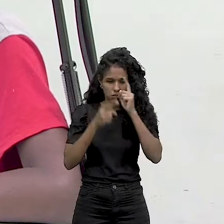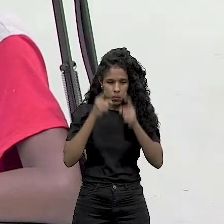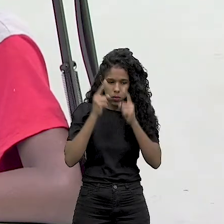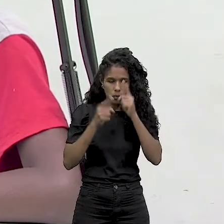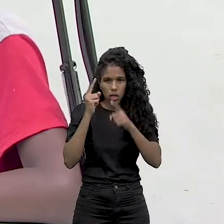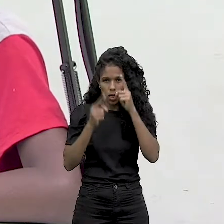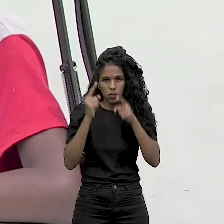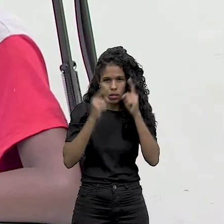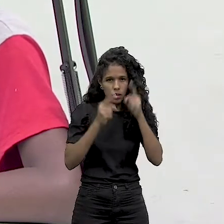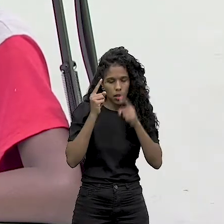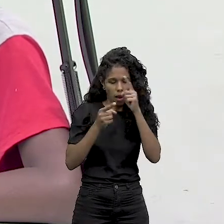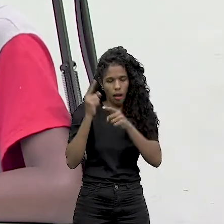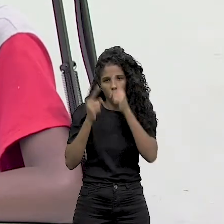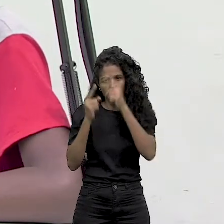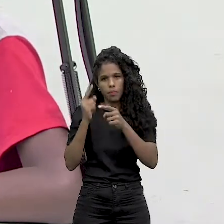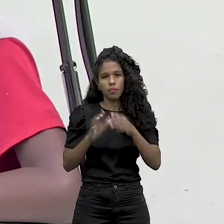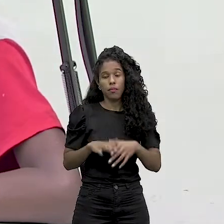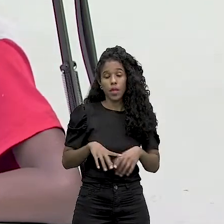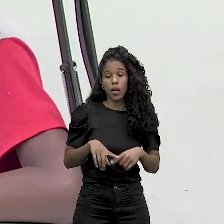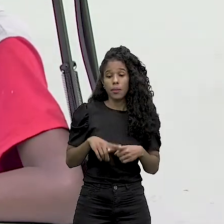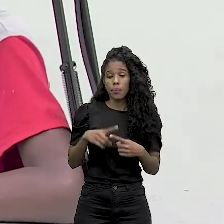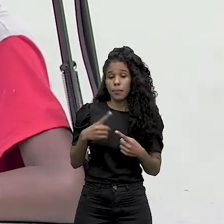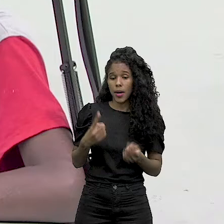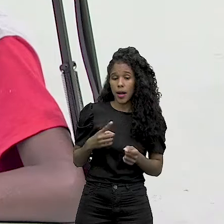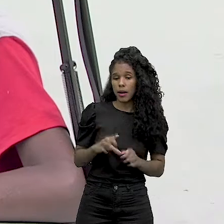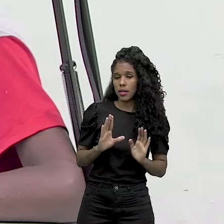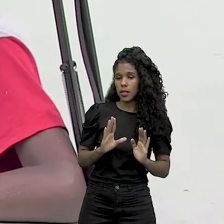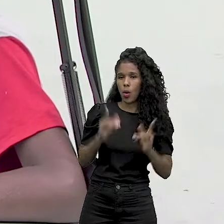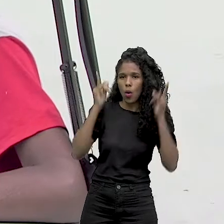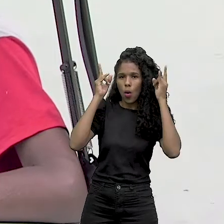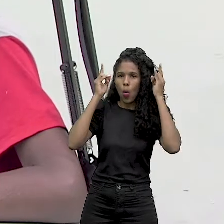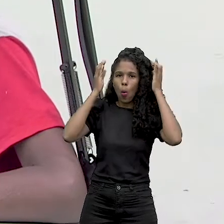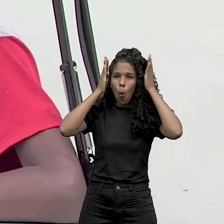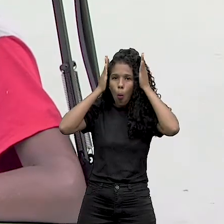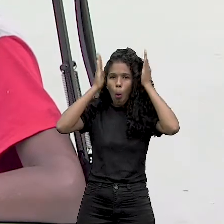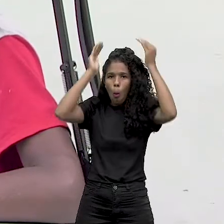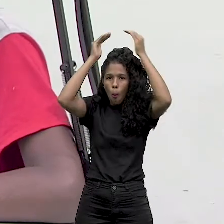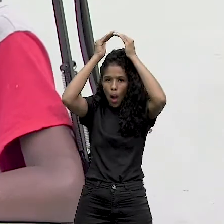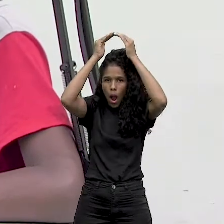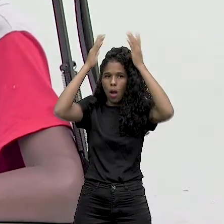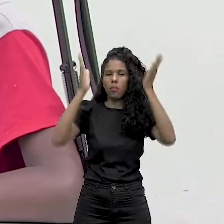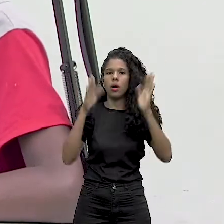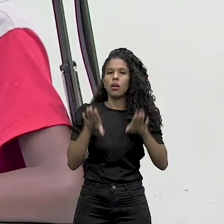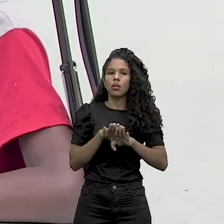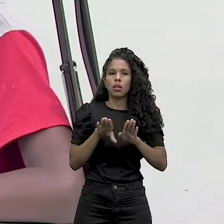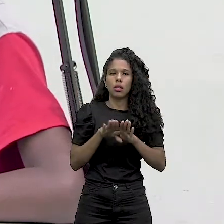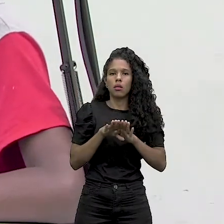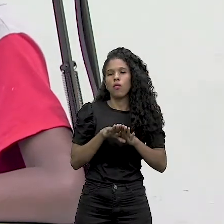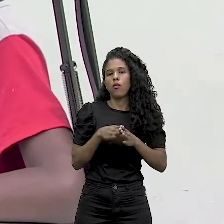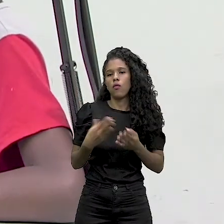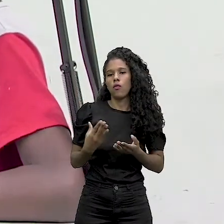10, vender por 10. Mas eles, a maioria, viviam na riqueza e condenava